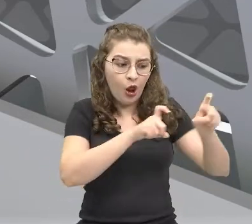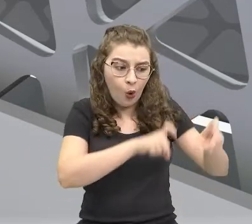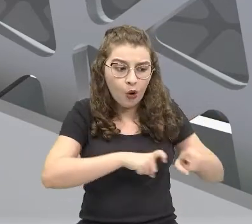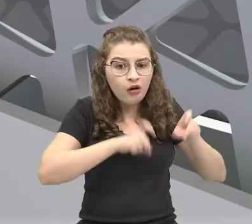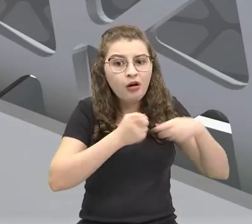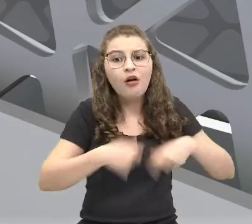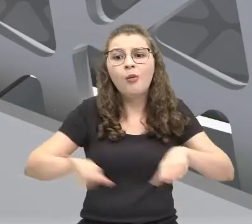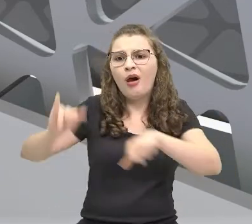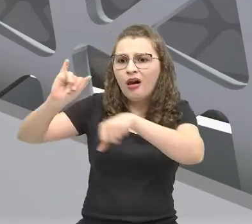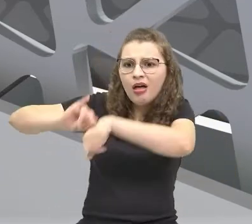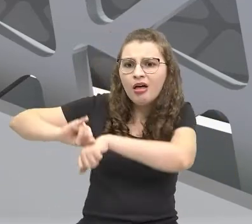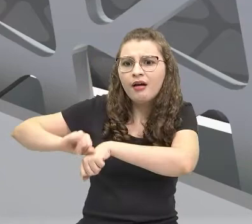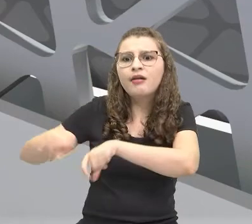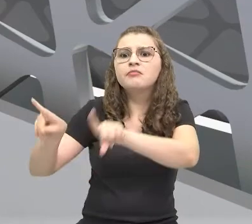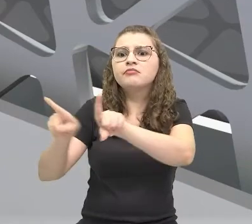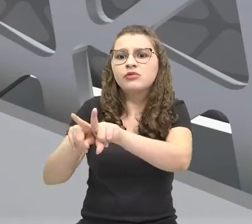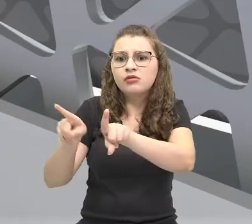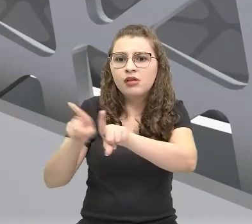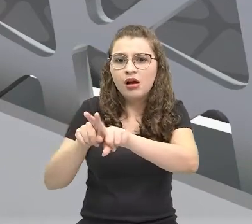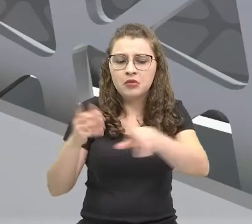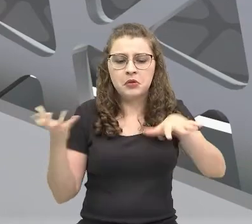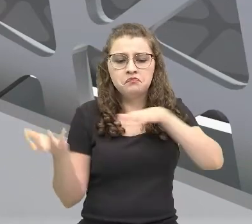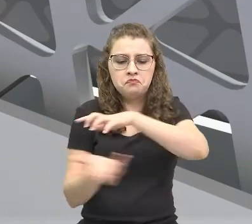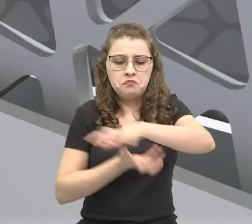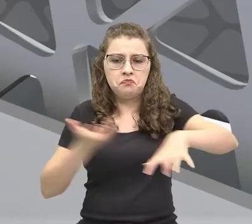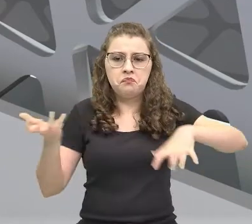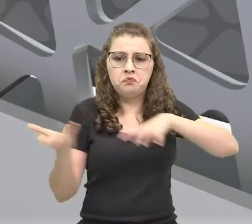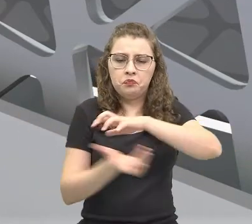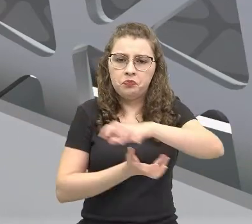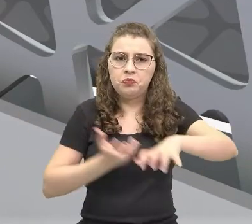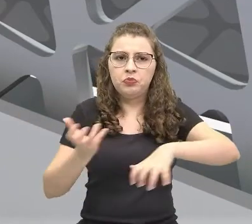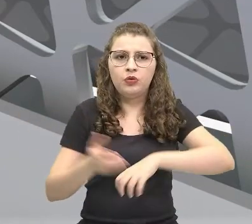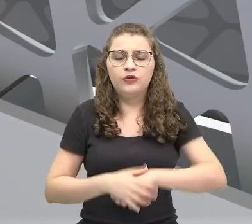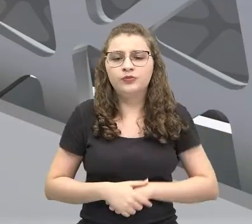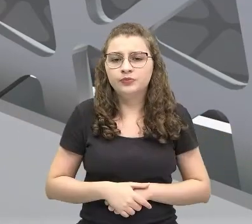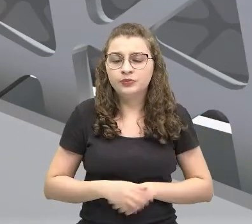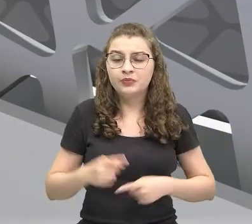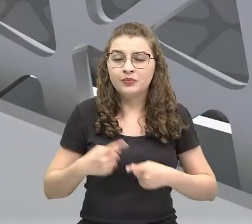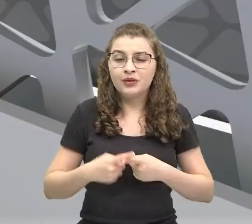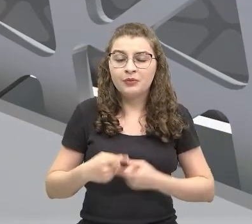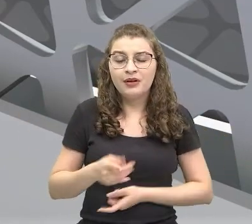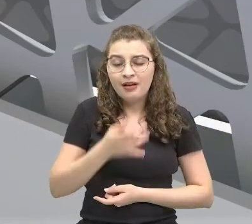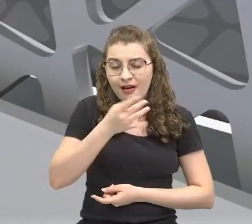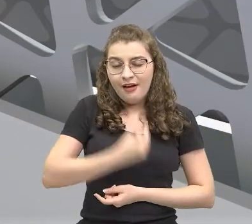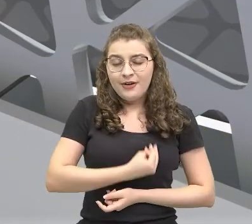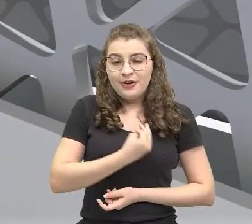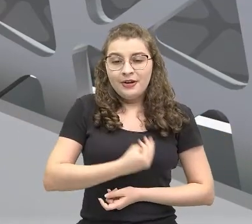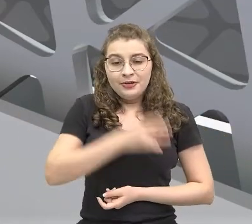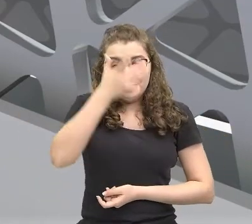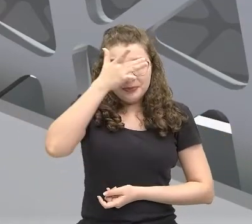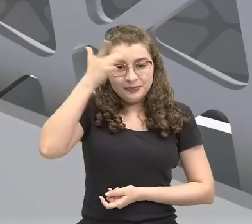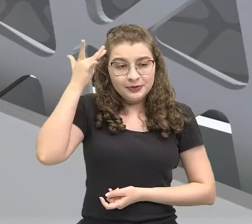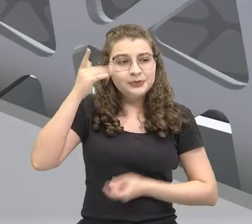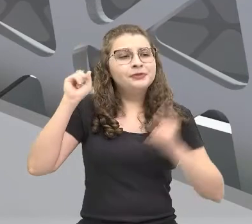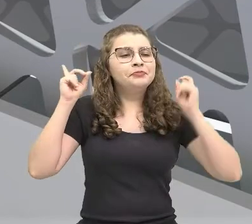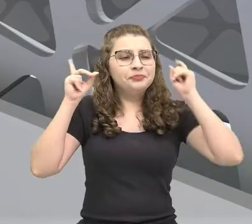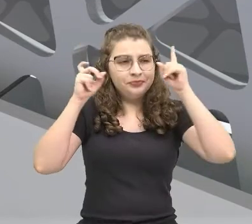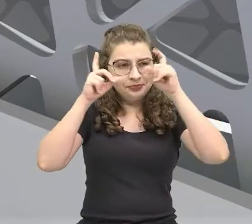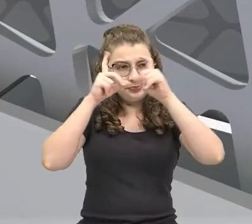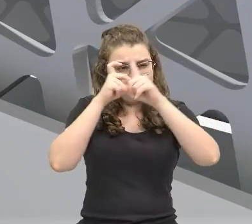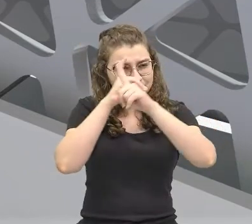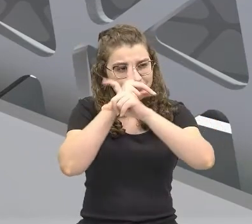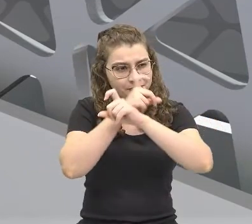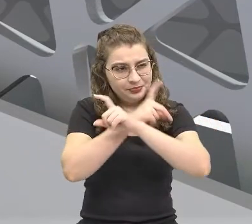nas cidades, as revoltas urbanas. Isso porque as condições de vida da população estavam bem difíceis